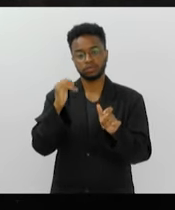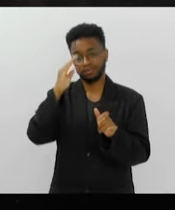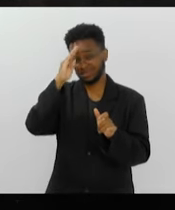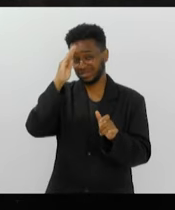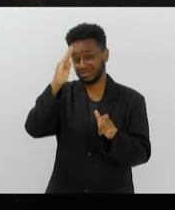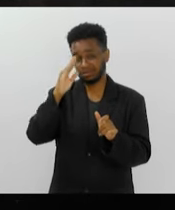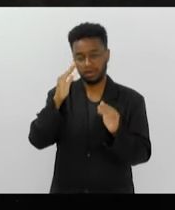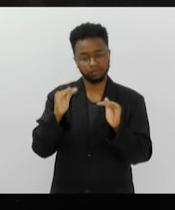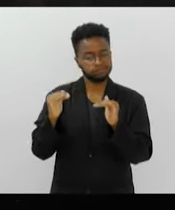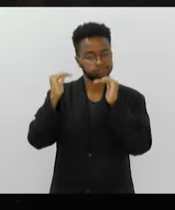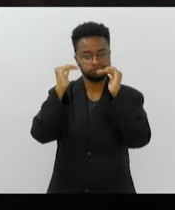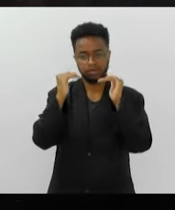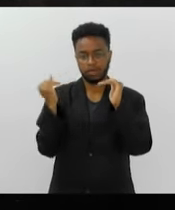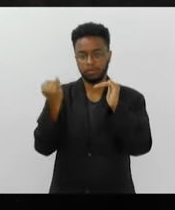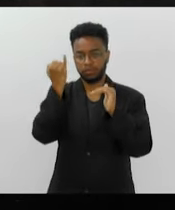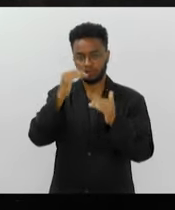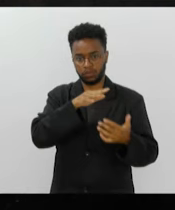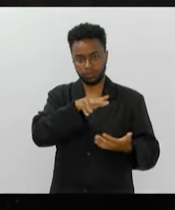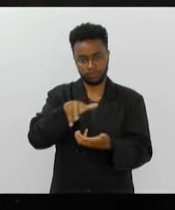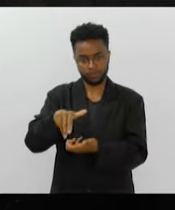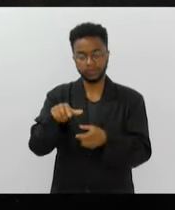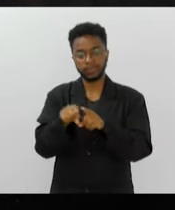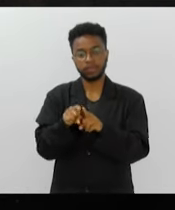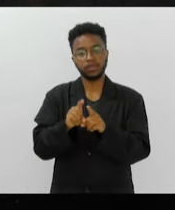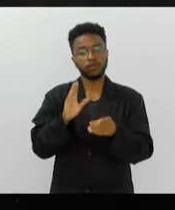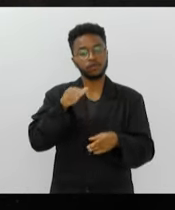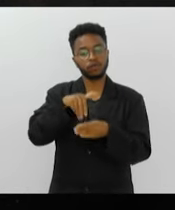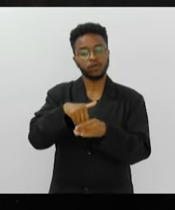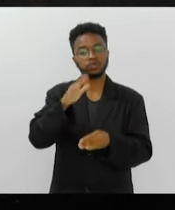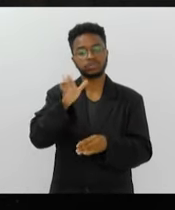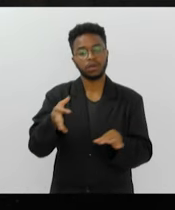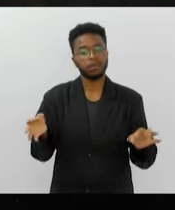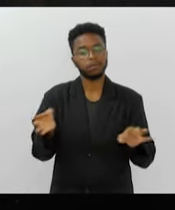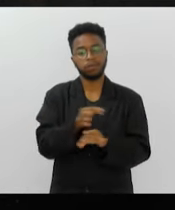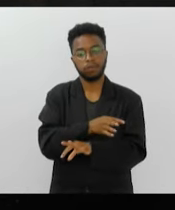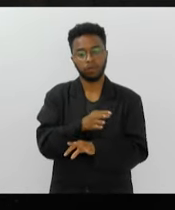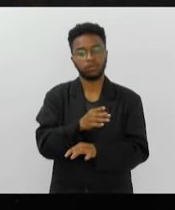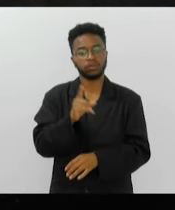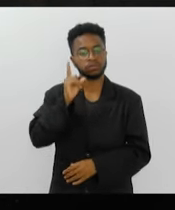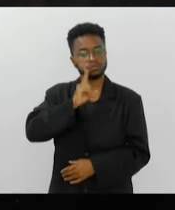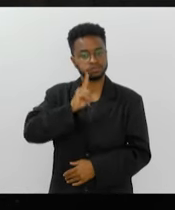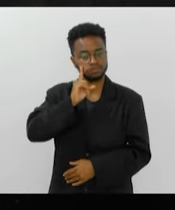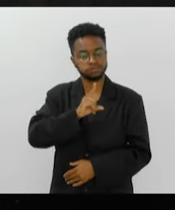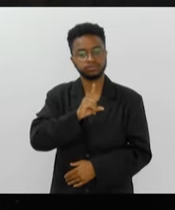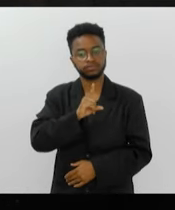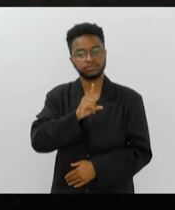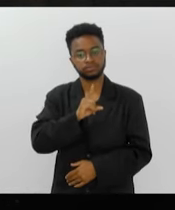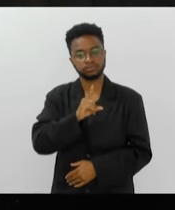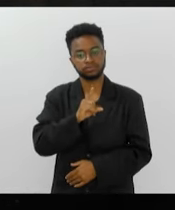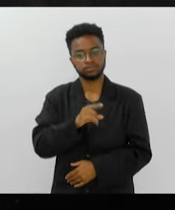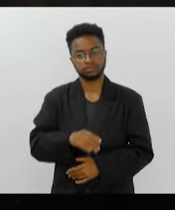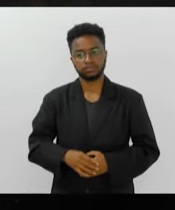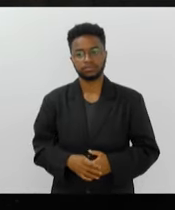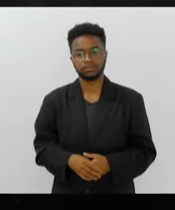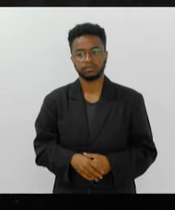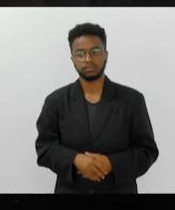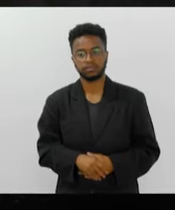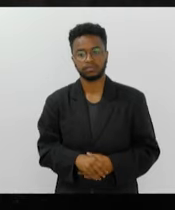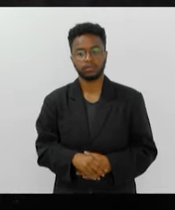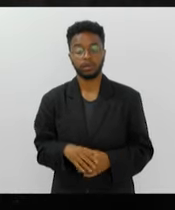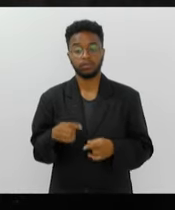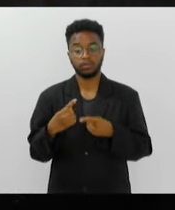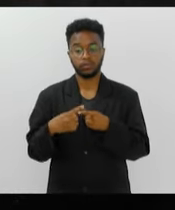mundiais com as eleições Americanas já decididas né apesar do dos